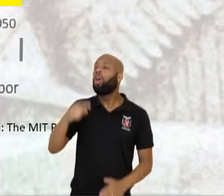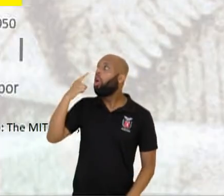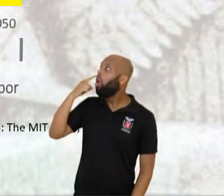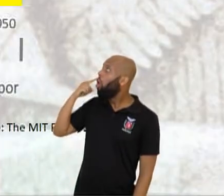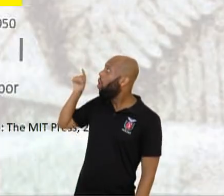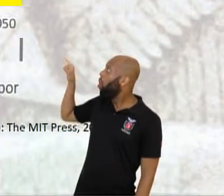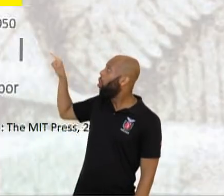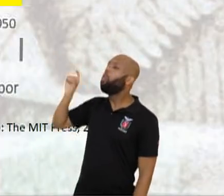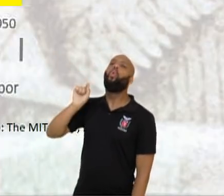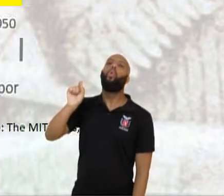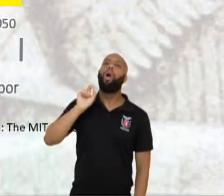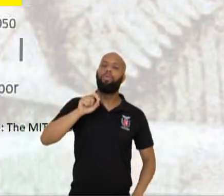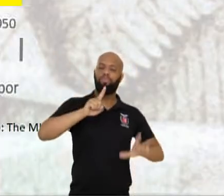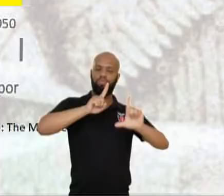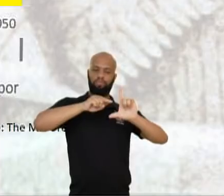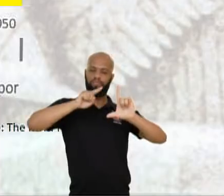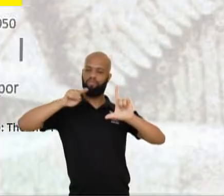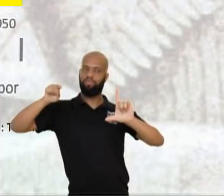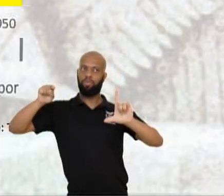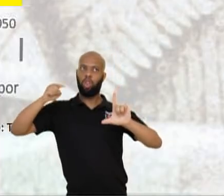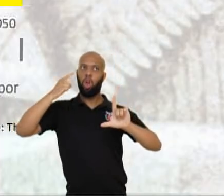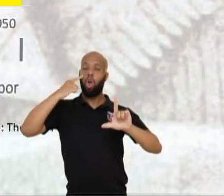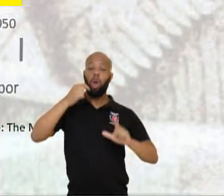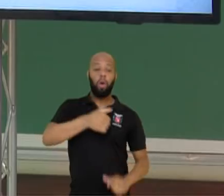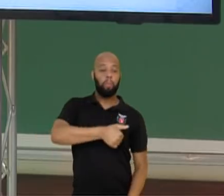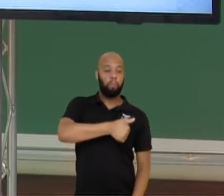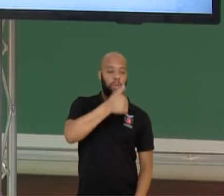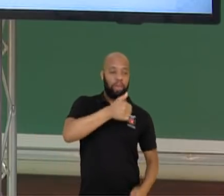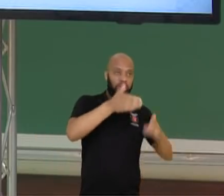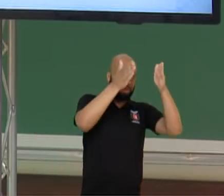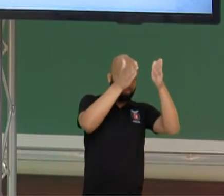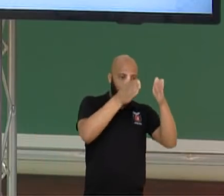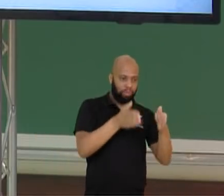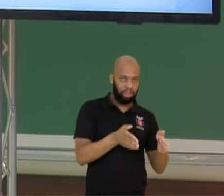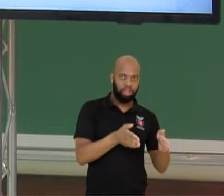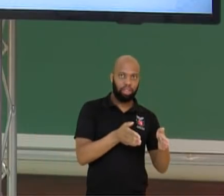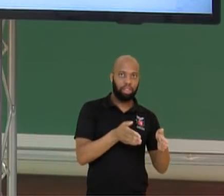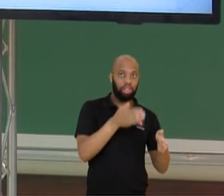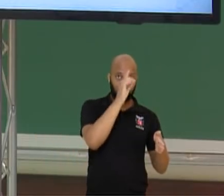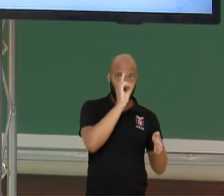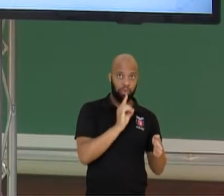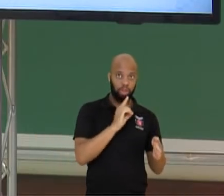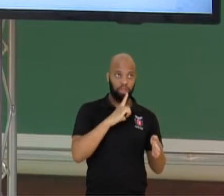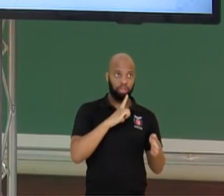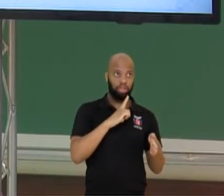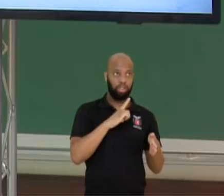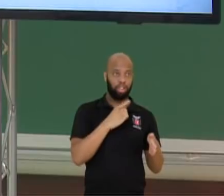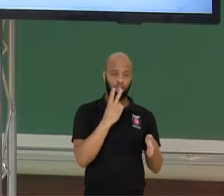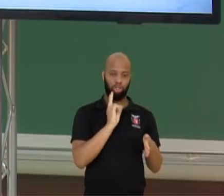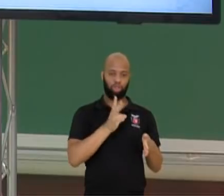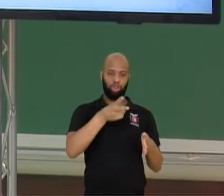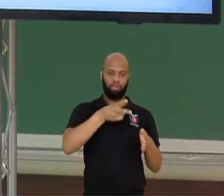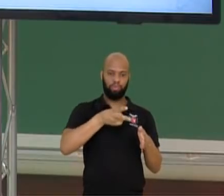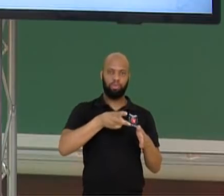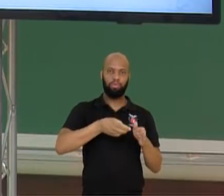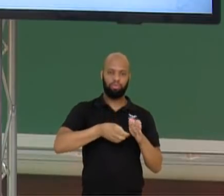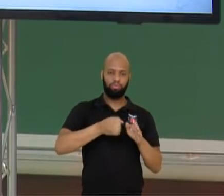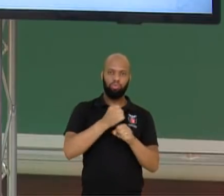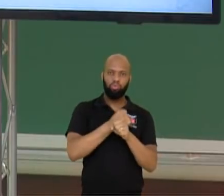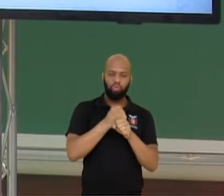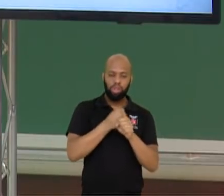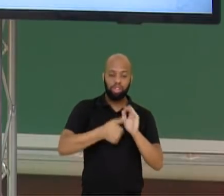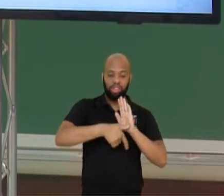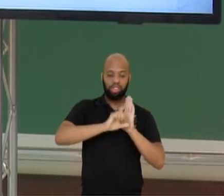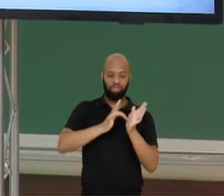comigo, tá? Essa primeira barra aqui, ó, tá dizendo ali que a gente está estudando aqui 2000 anos antes de Cristo, lá no